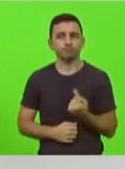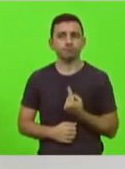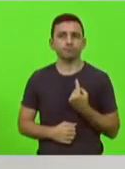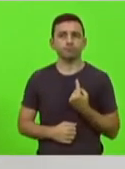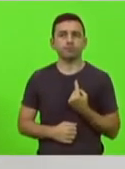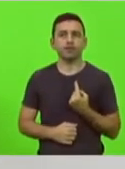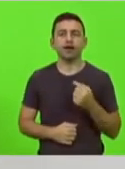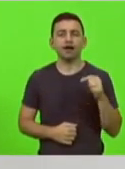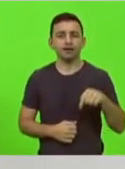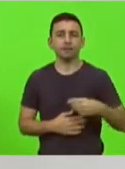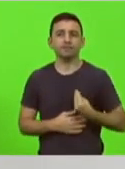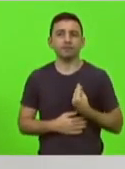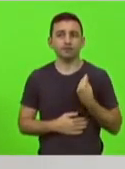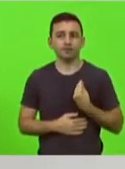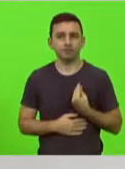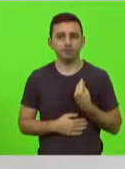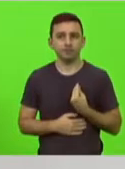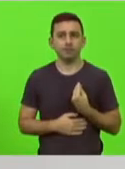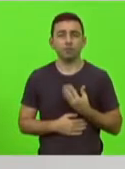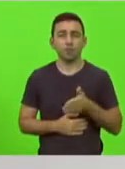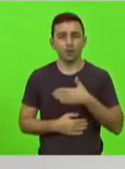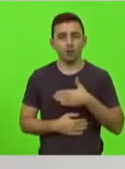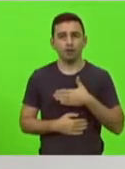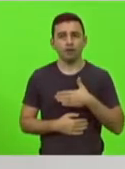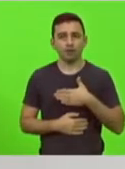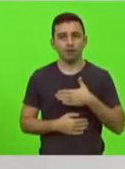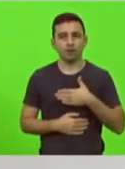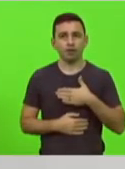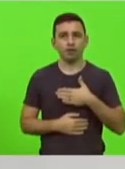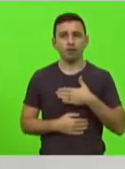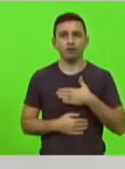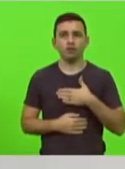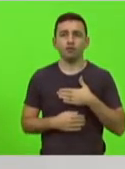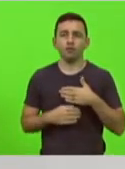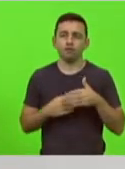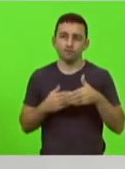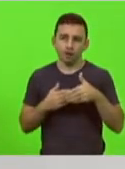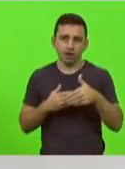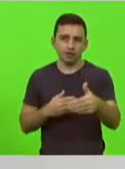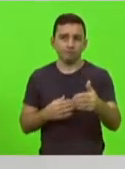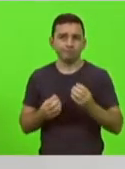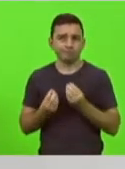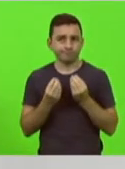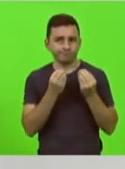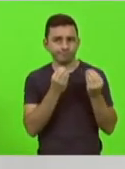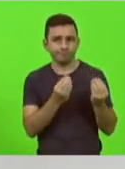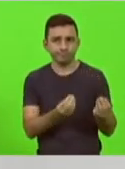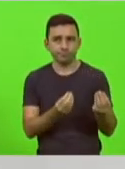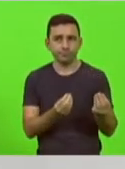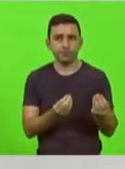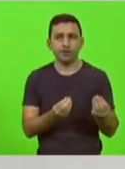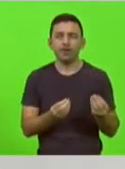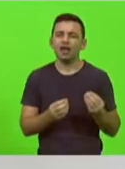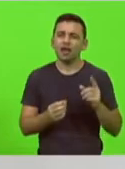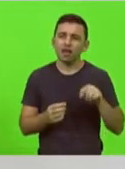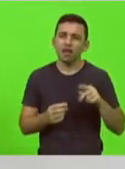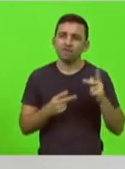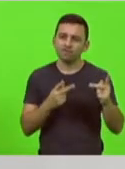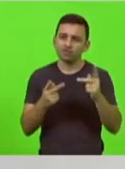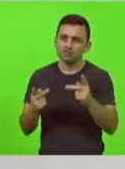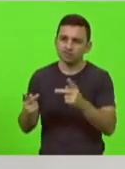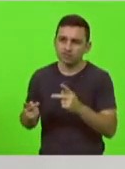que aqui estamos e, no meu caso, que estarei fazendo este momento, né, de visitas, de